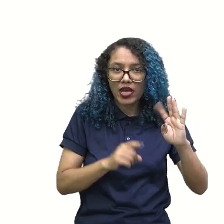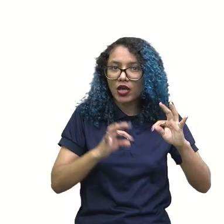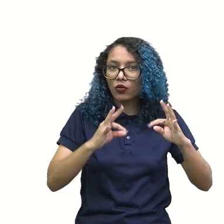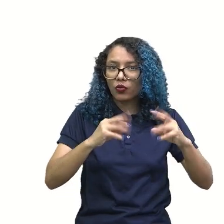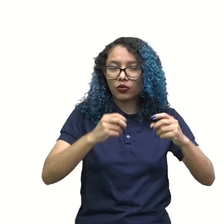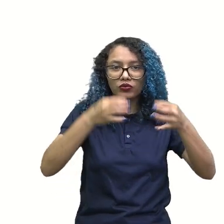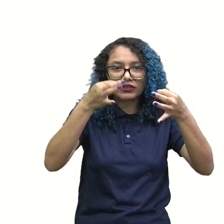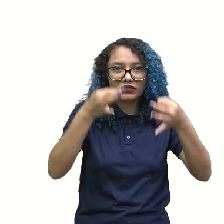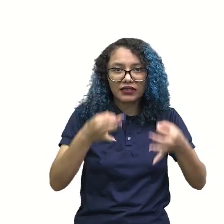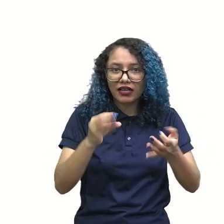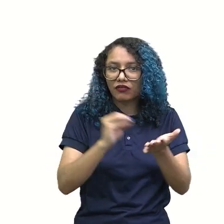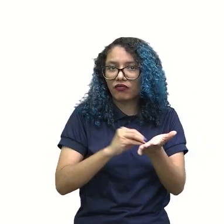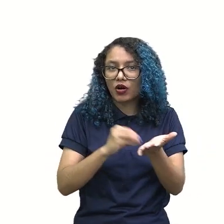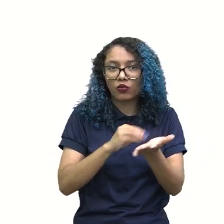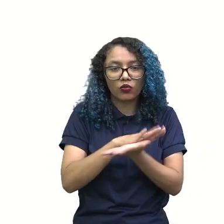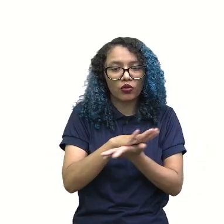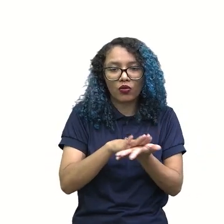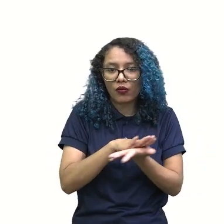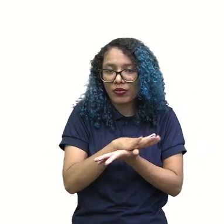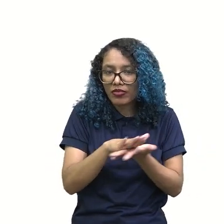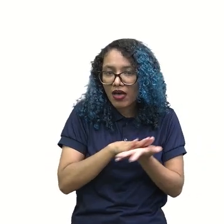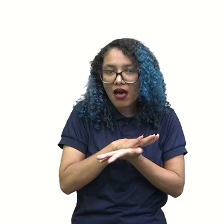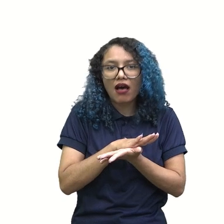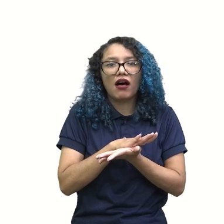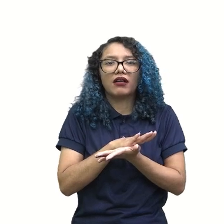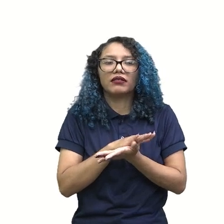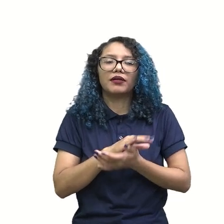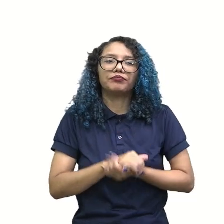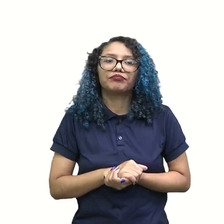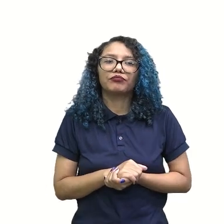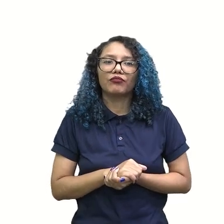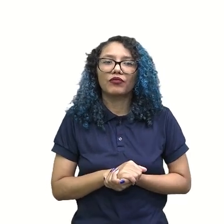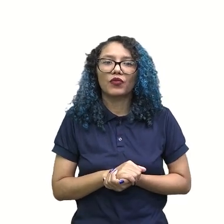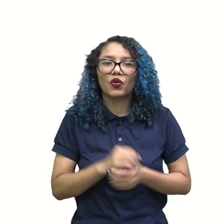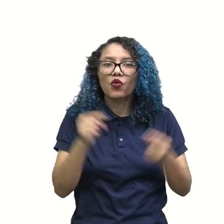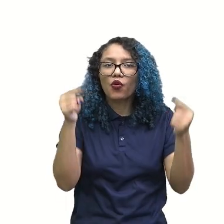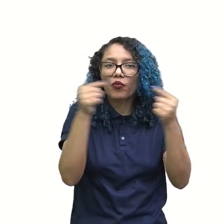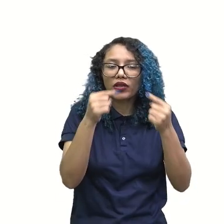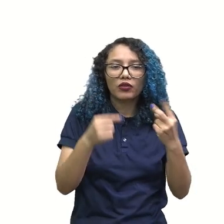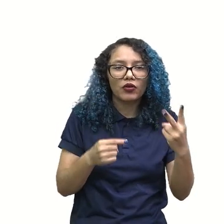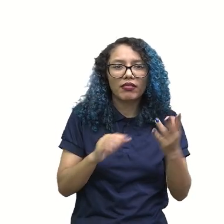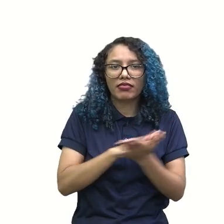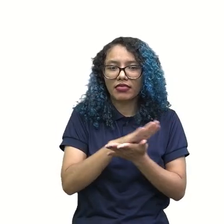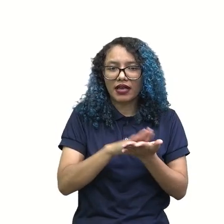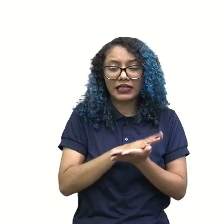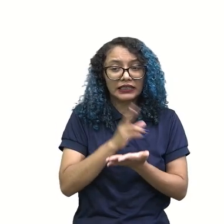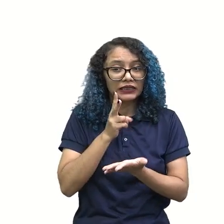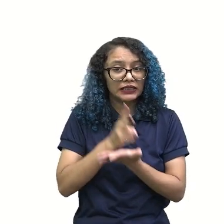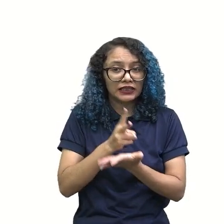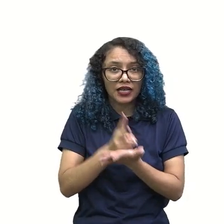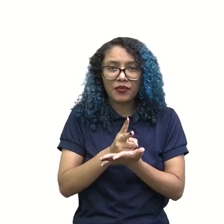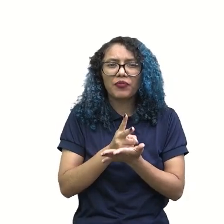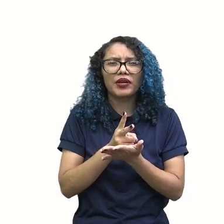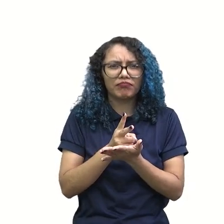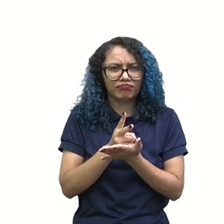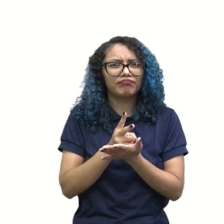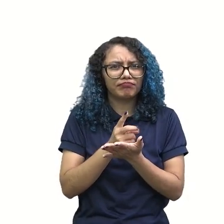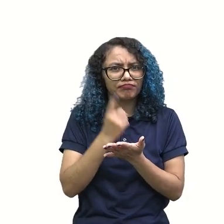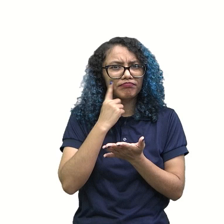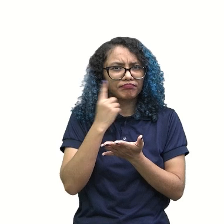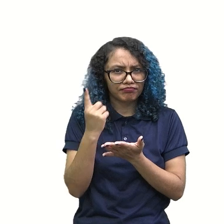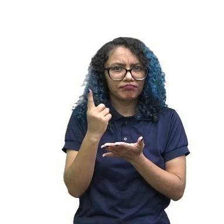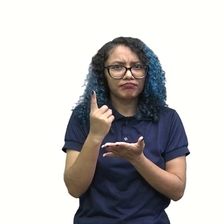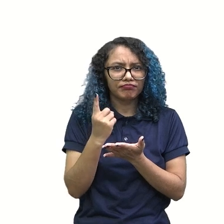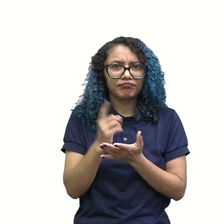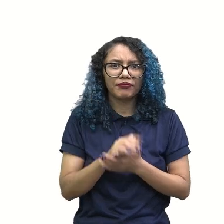elemento com quem ele se relacionou. Então, trabalha sempre com isso, faz sempre essa anotação aí, para